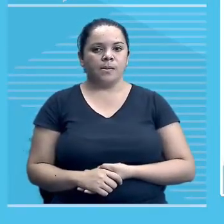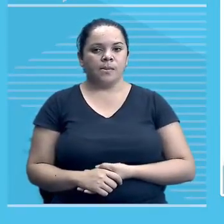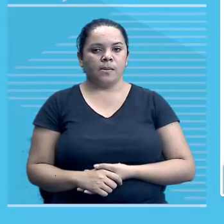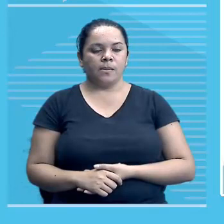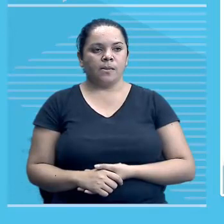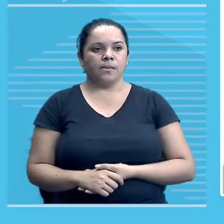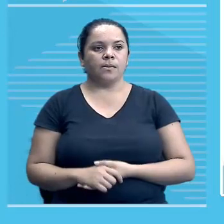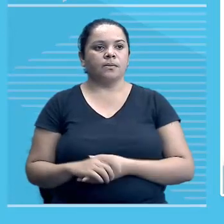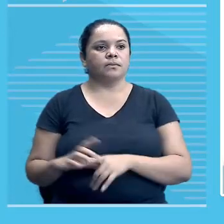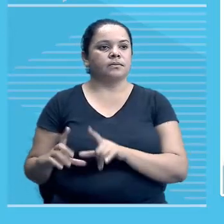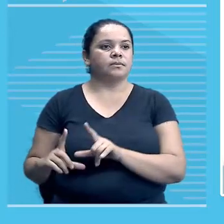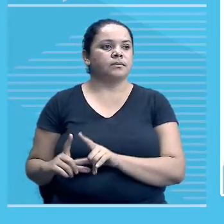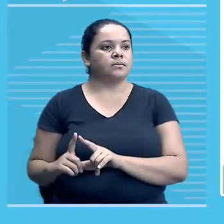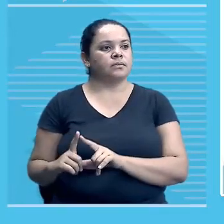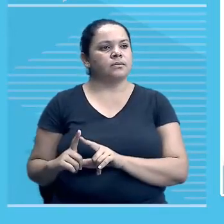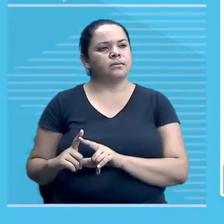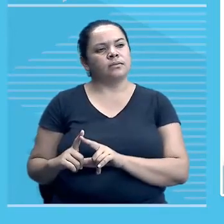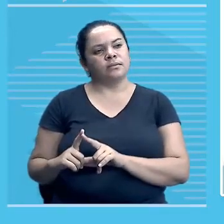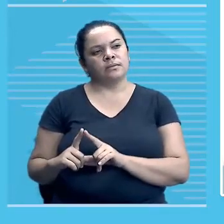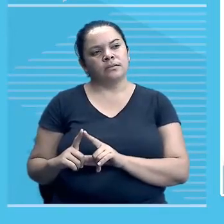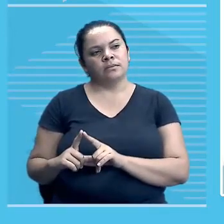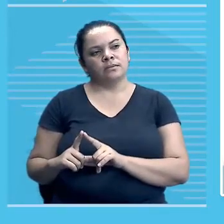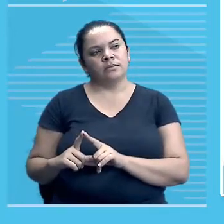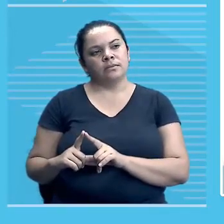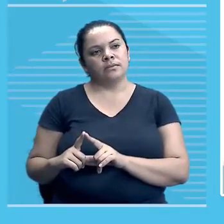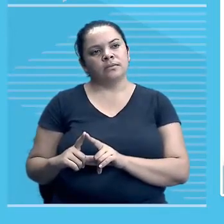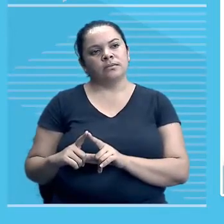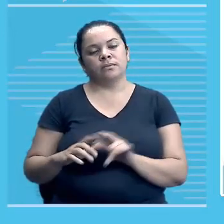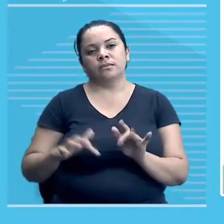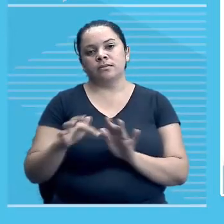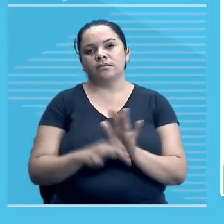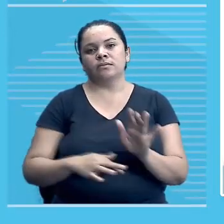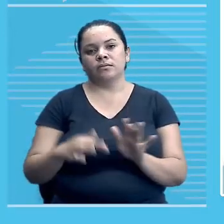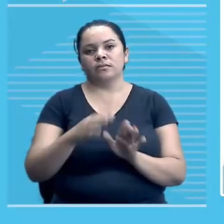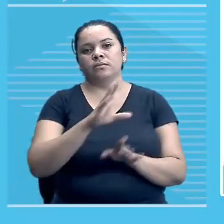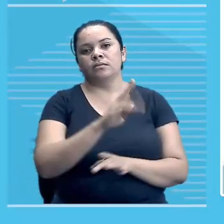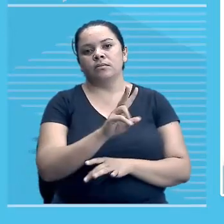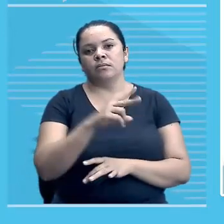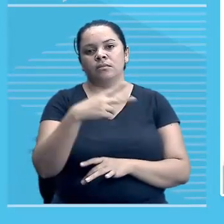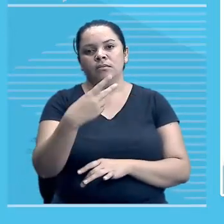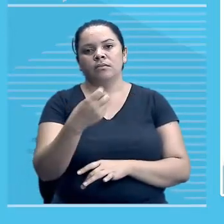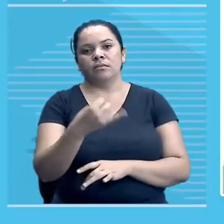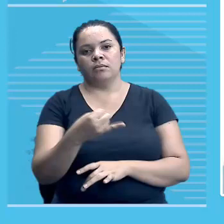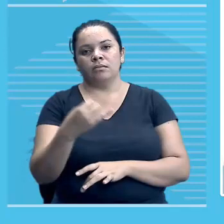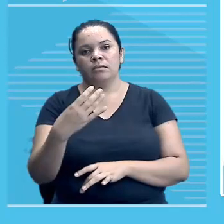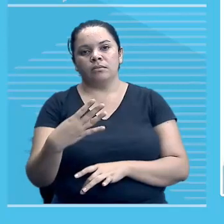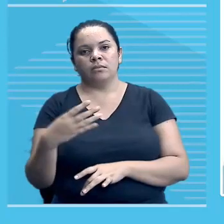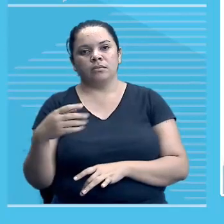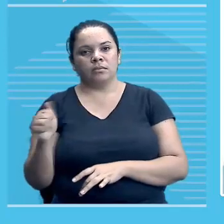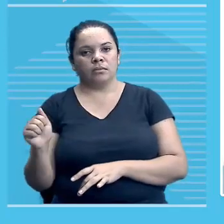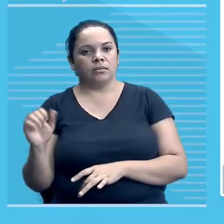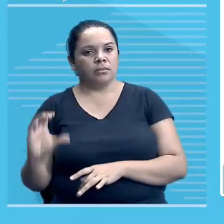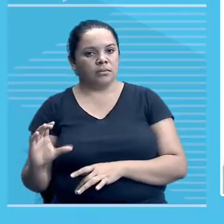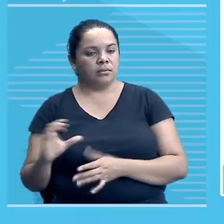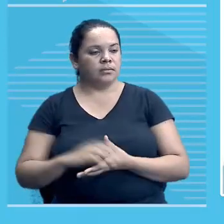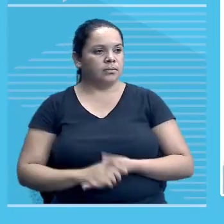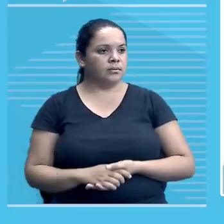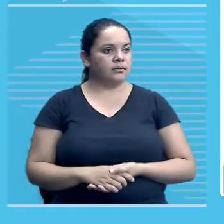E o delta, quem é o delta? É B ao quadrado menos 4AC.